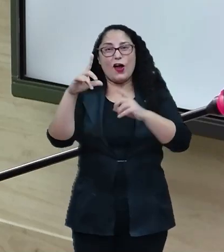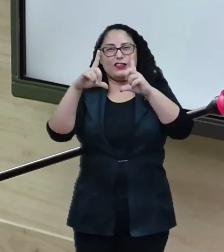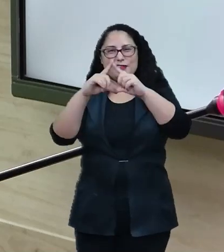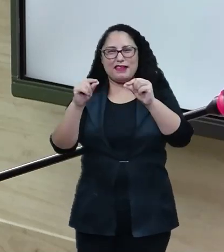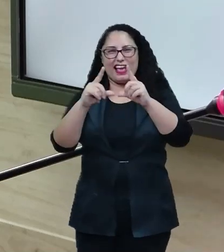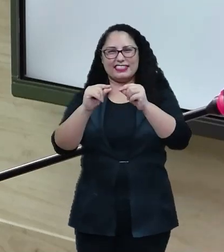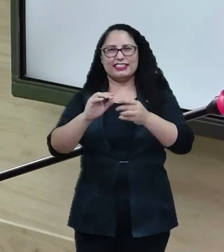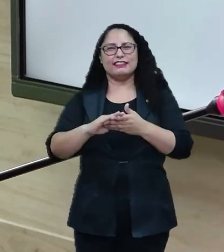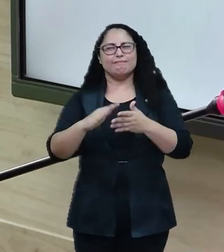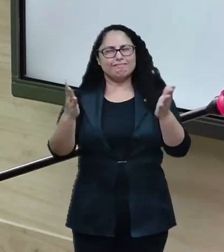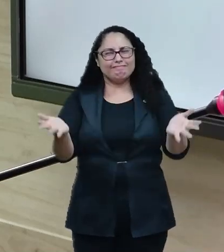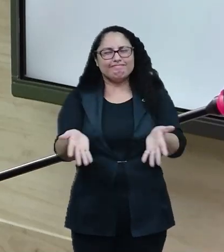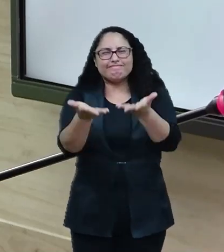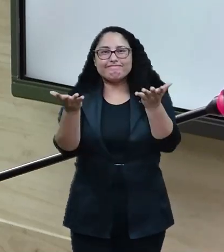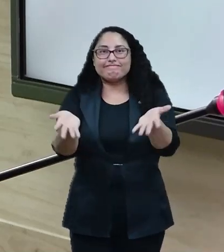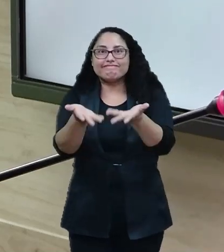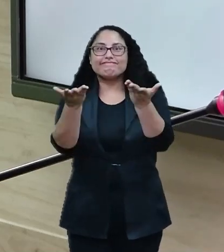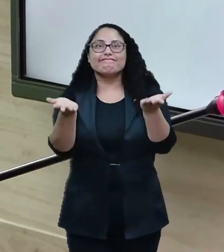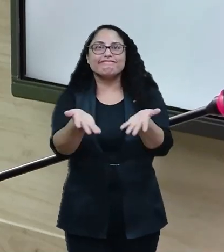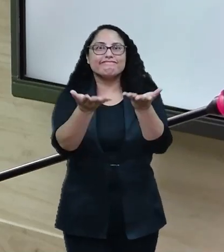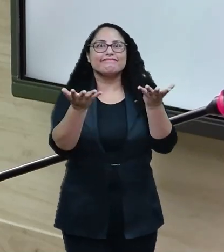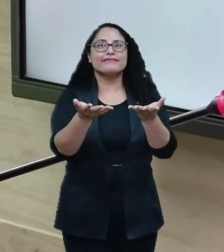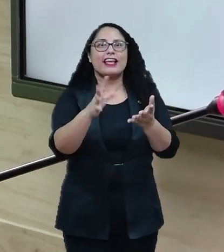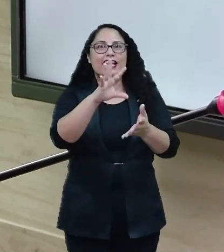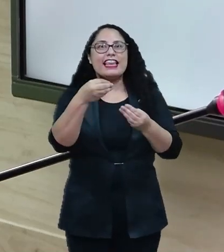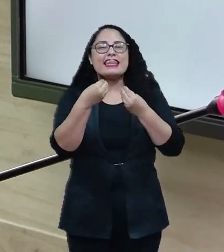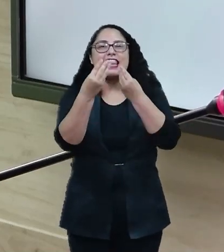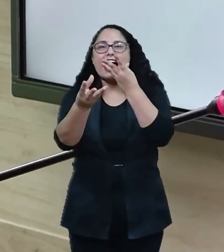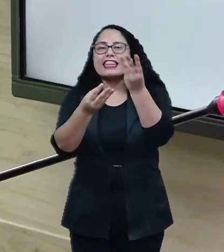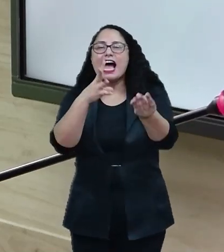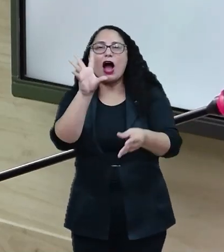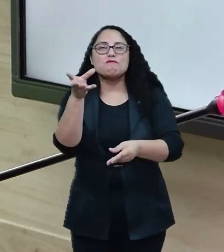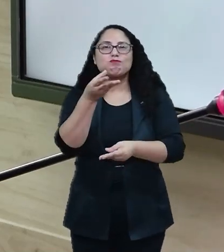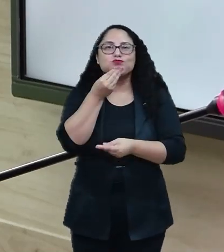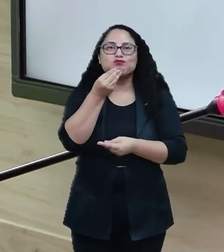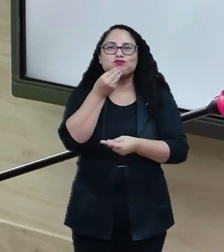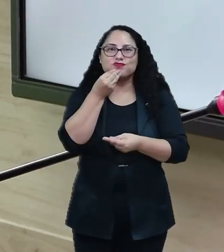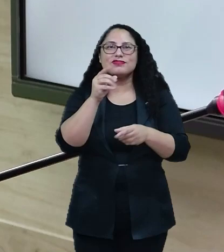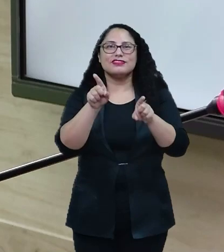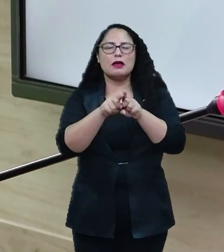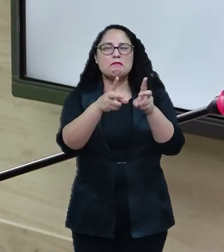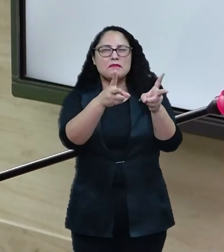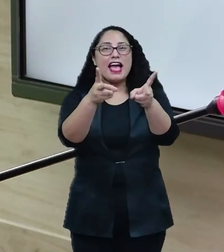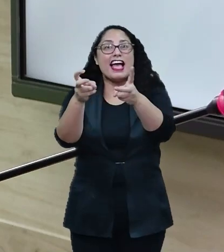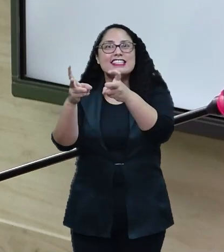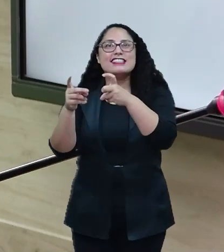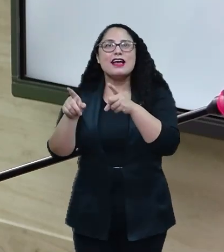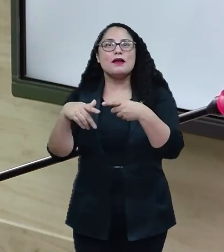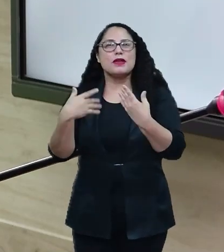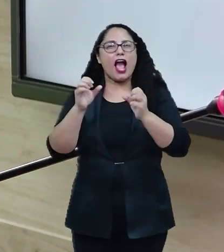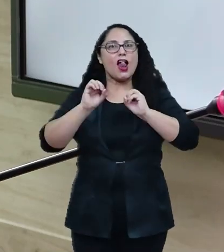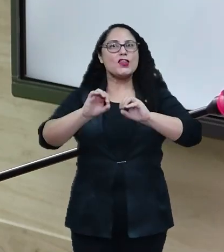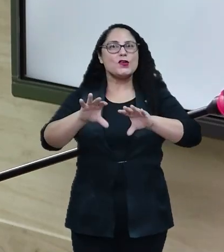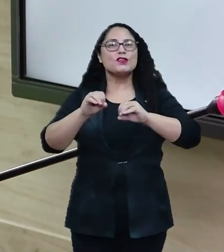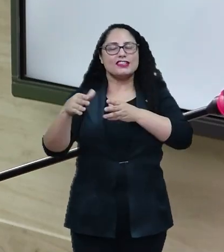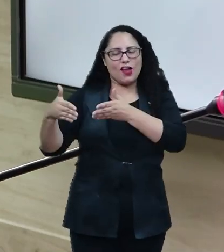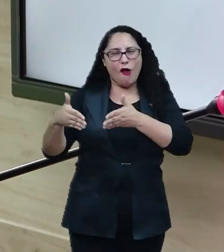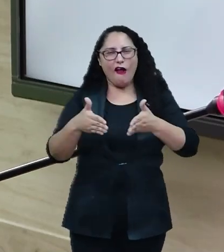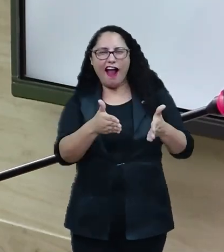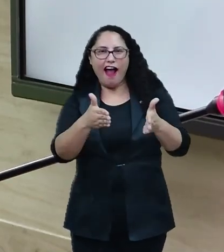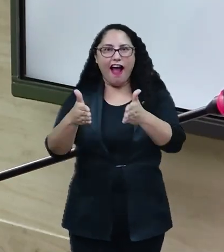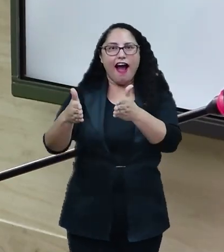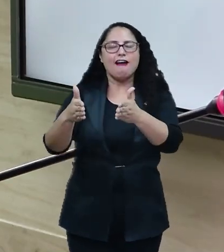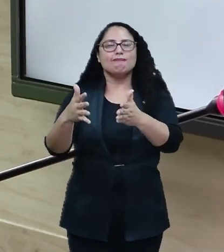Brasília propicia essas oportunidades. Vejo que a educação é um